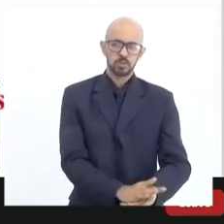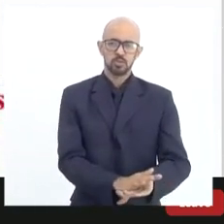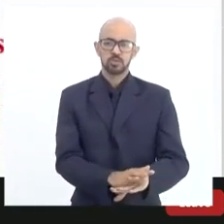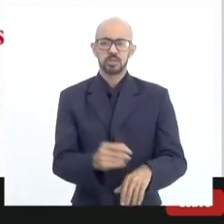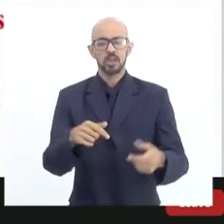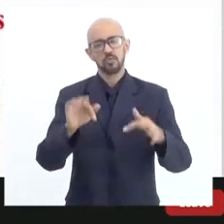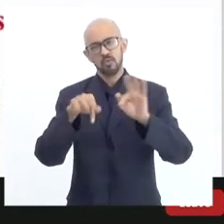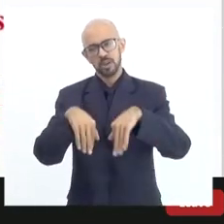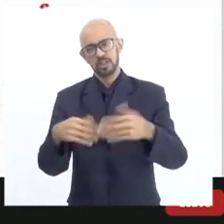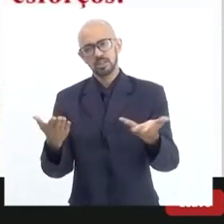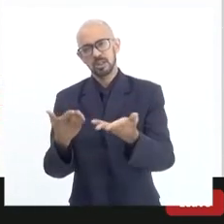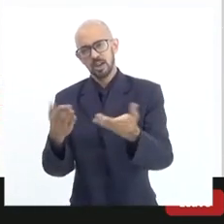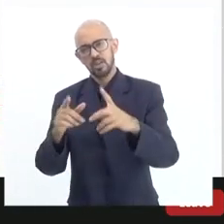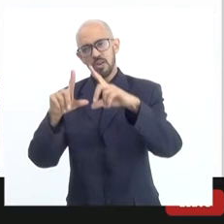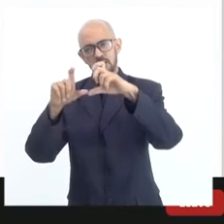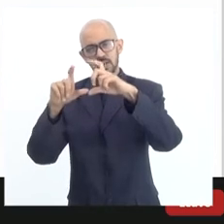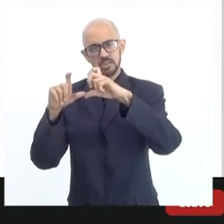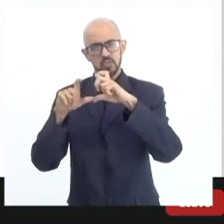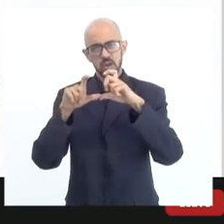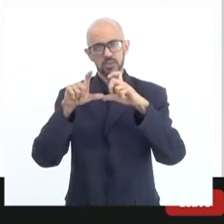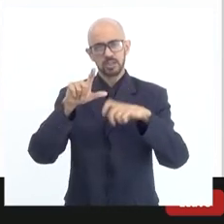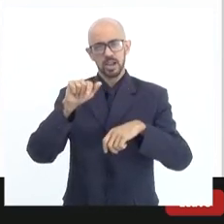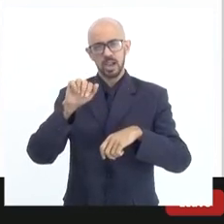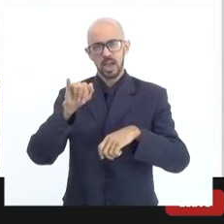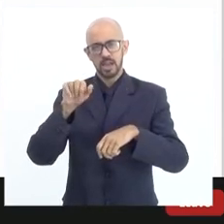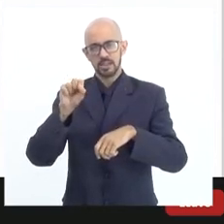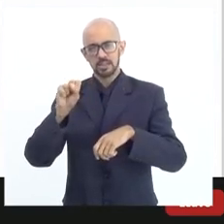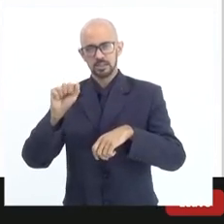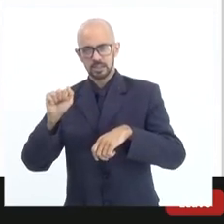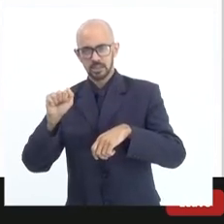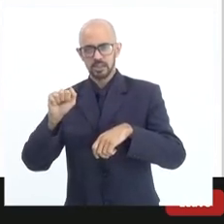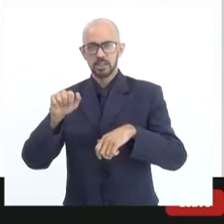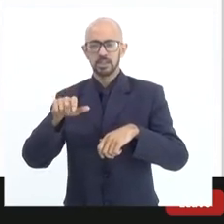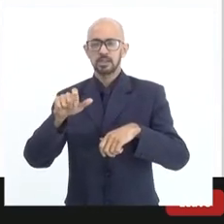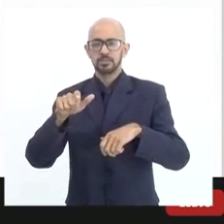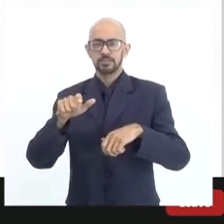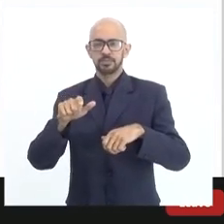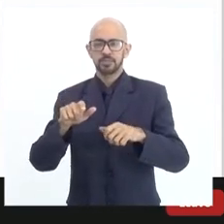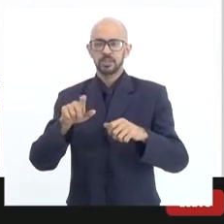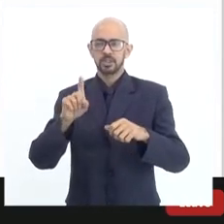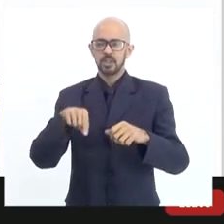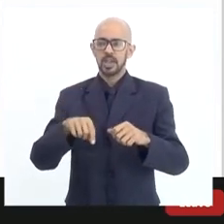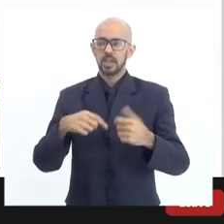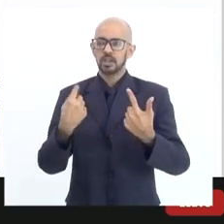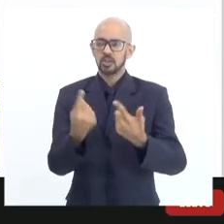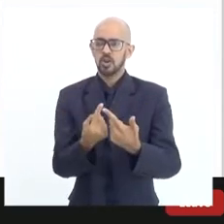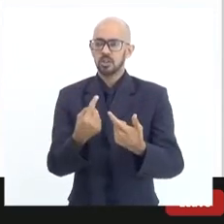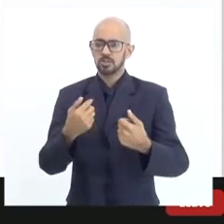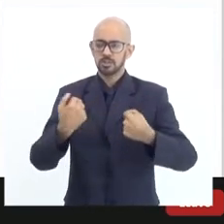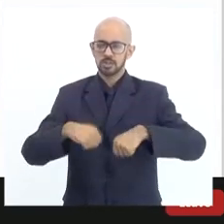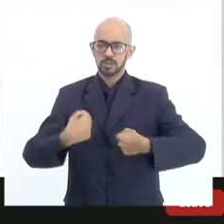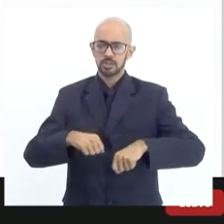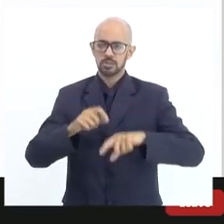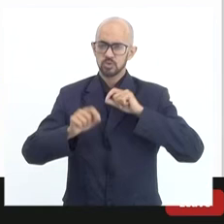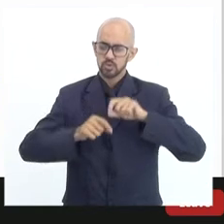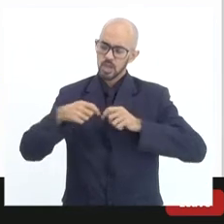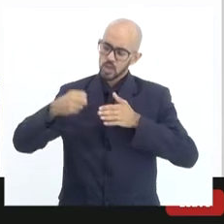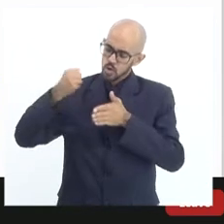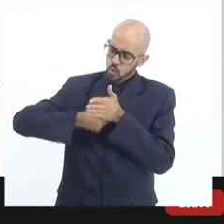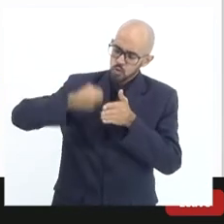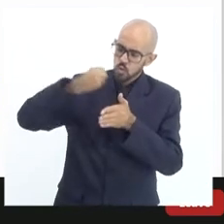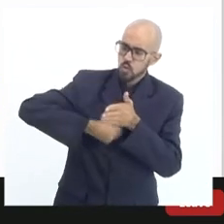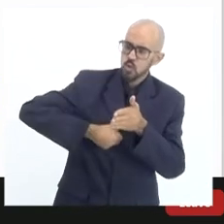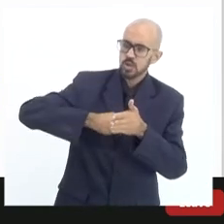com essas imagens da Laysa se arrumando, né, e achando que sim, a gente precisa unir lutas,